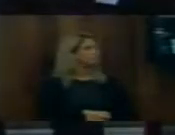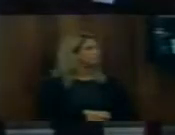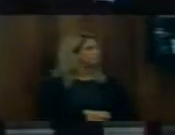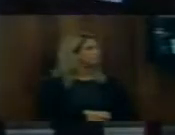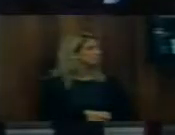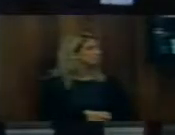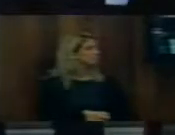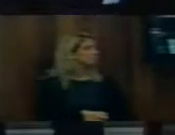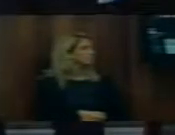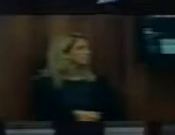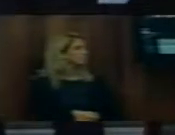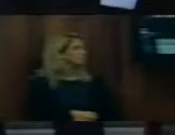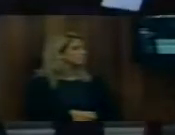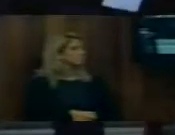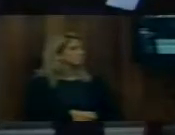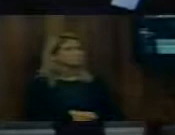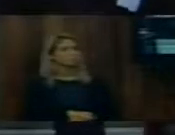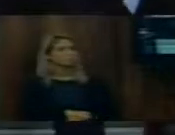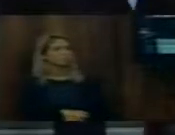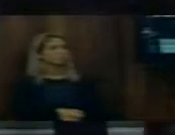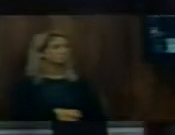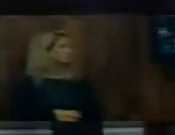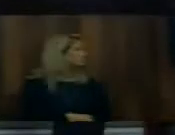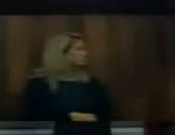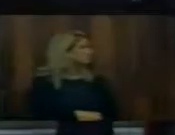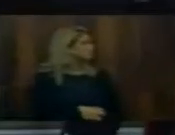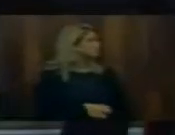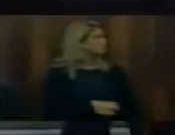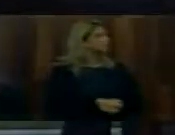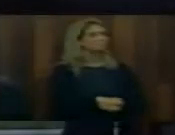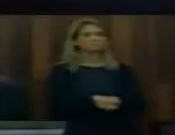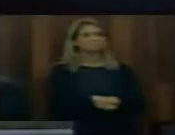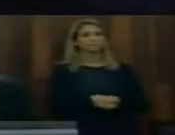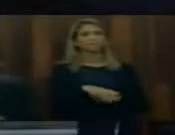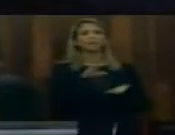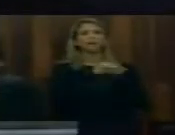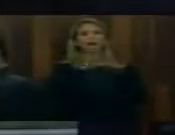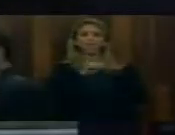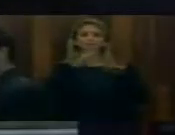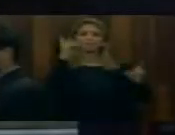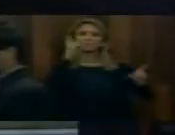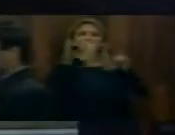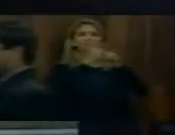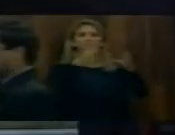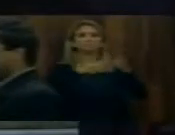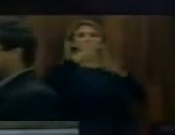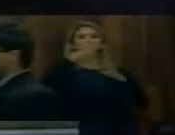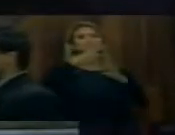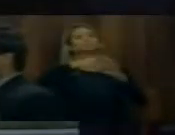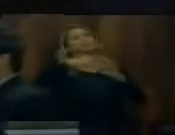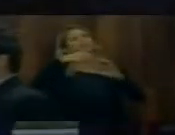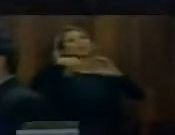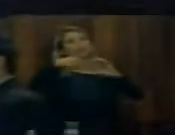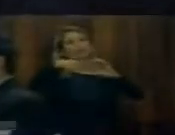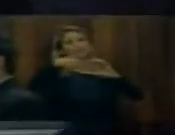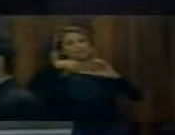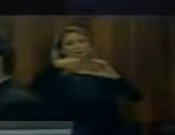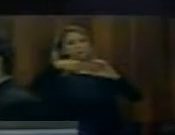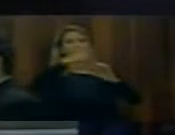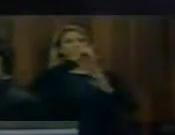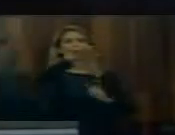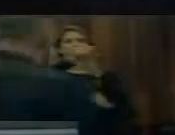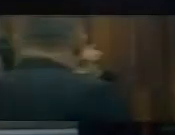52ª Sessão Ordinária do 2º Período Legislativo da Câmara Municipal de Cabo Frio, realizada no dia 10